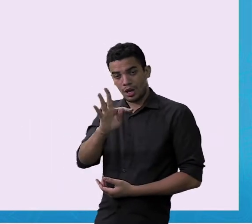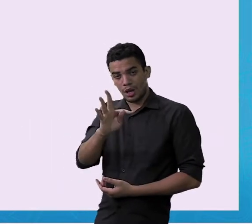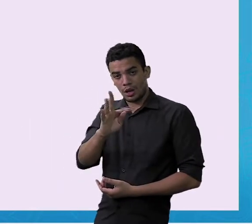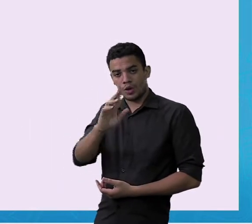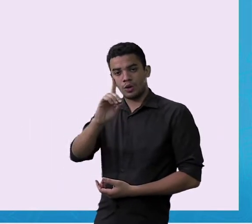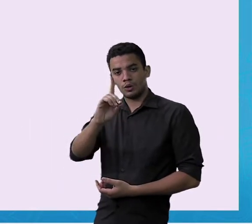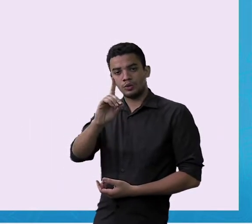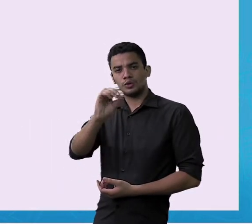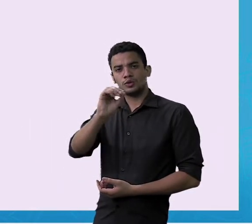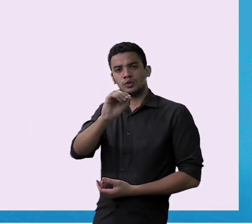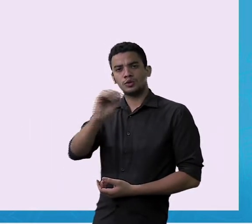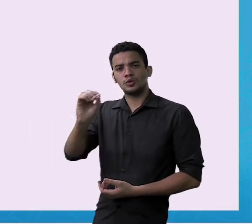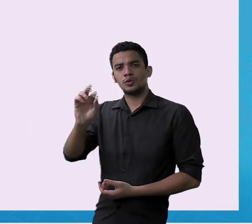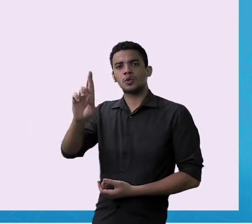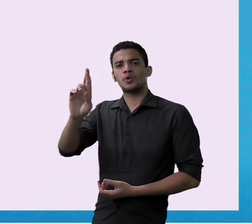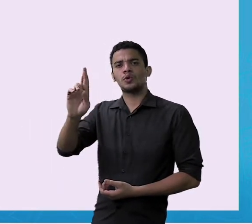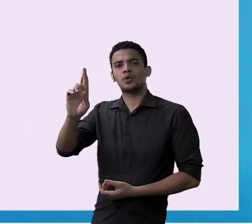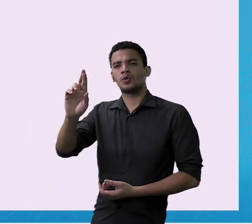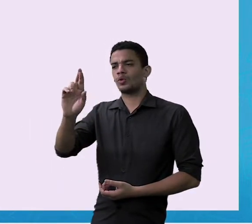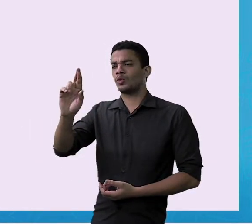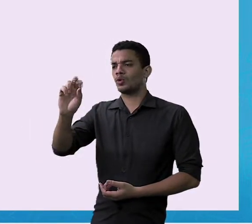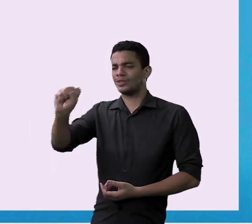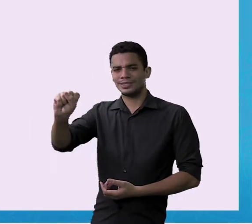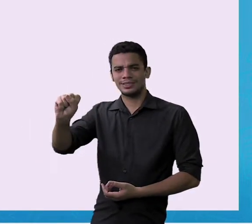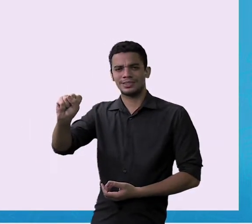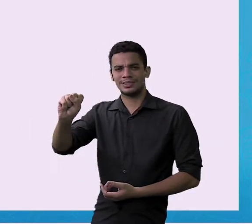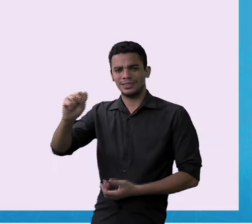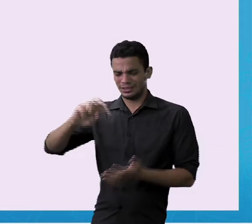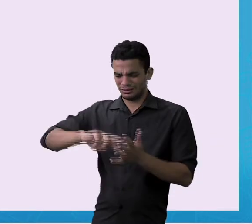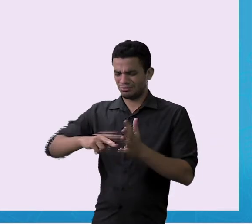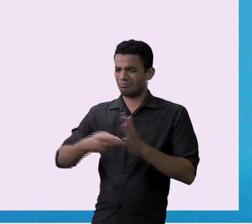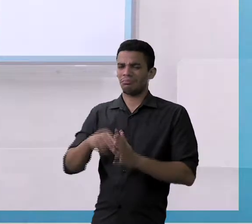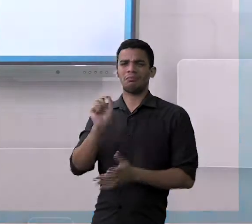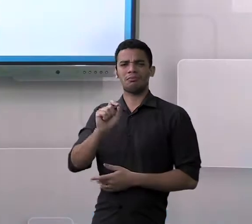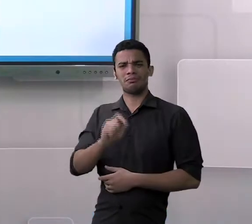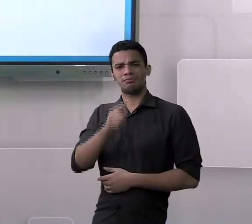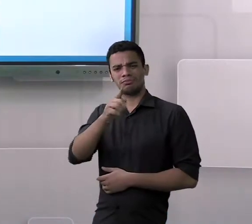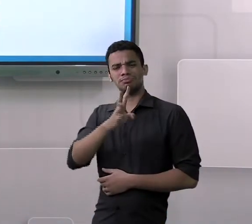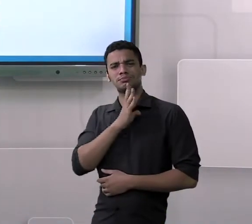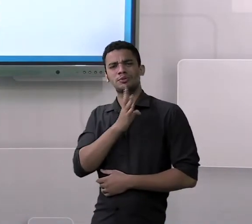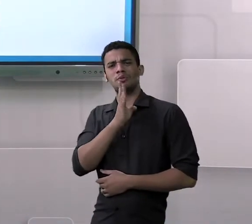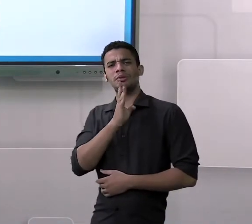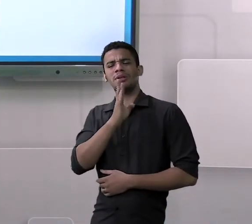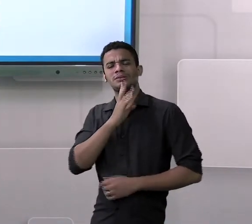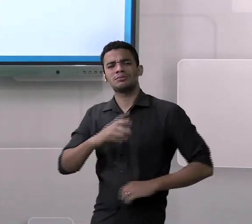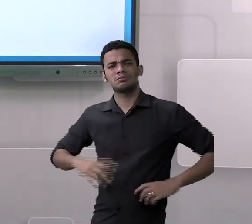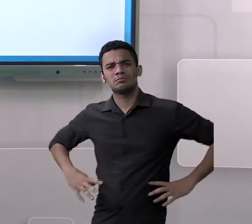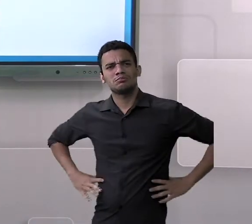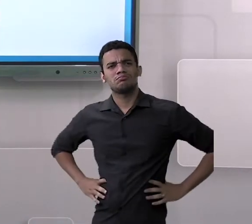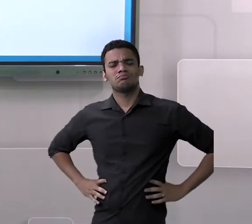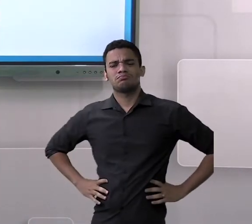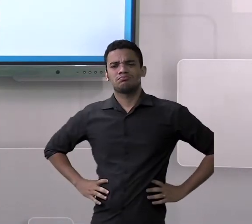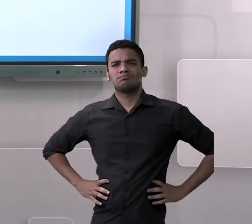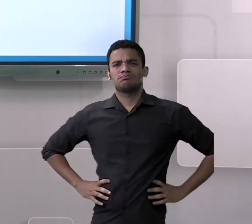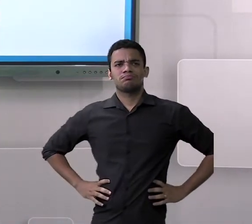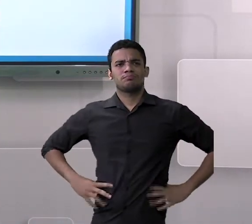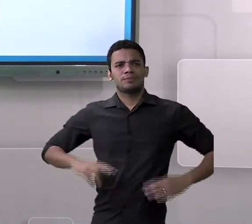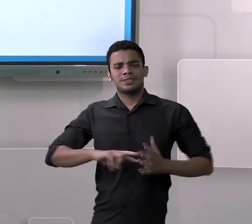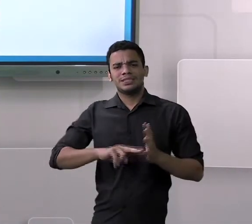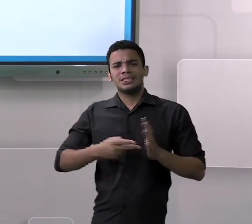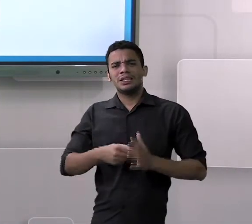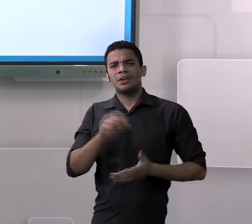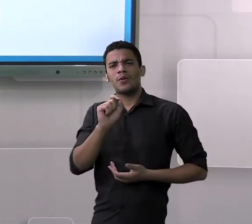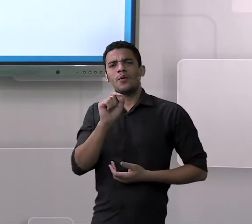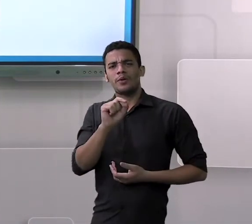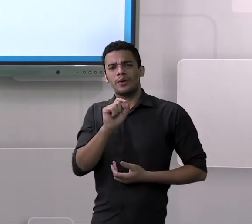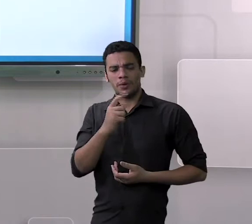que são outdoors? Outdoors são aquelas... Vamos ver se vocês vão identificar com o exemplo que eu